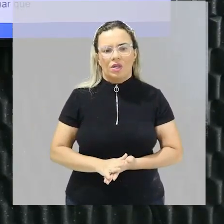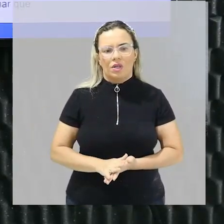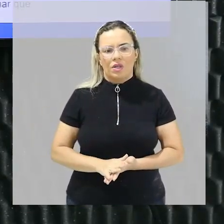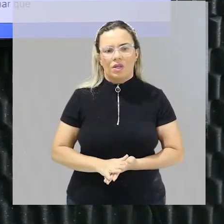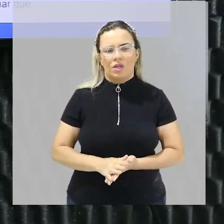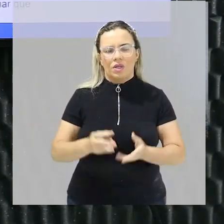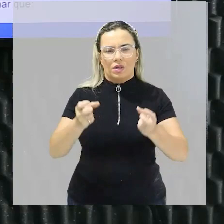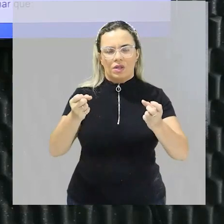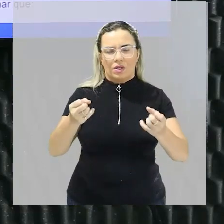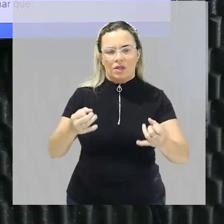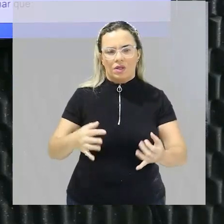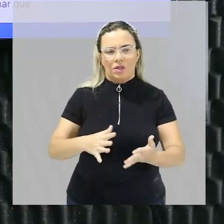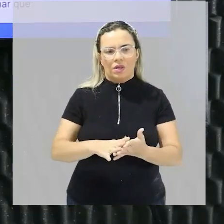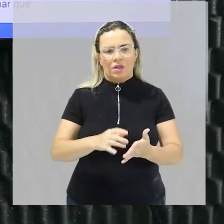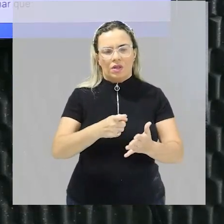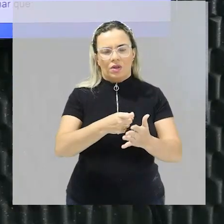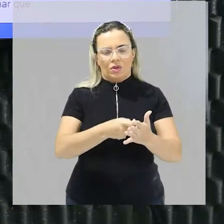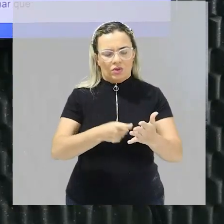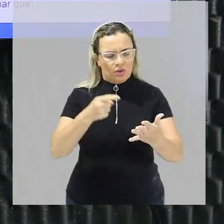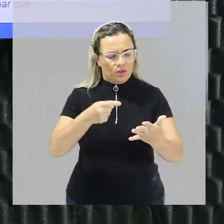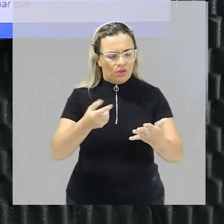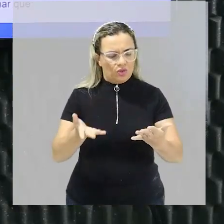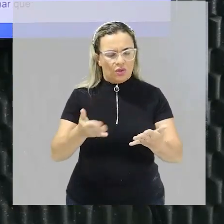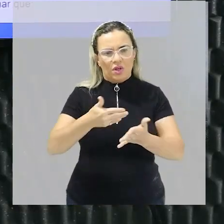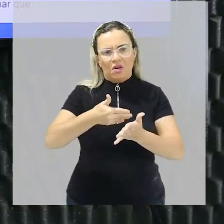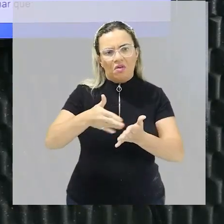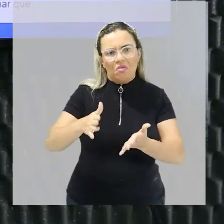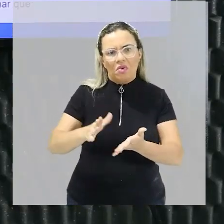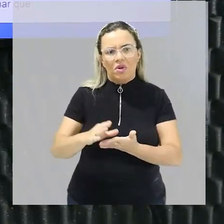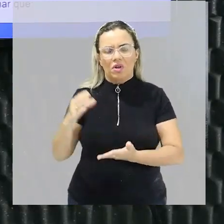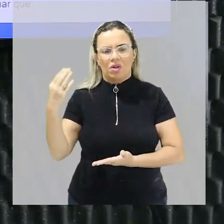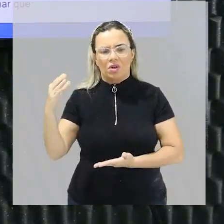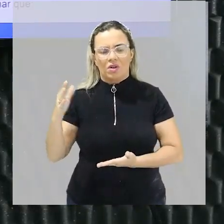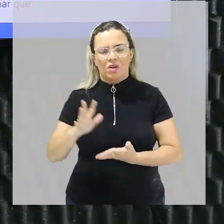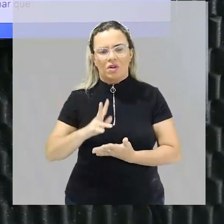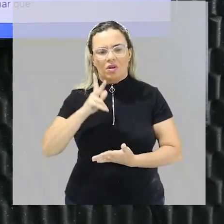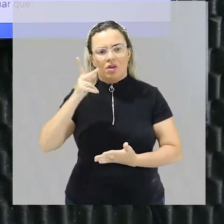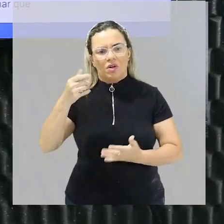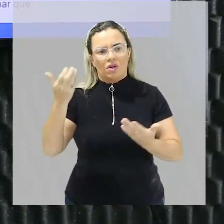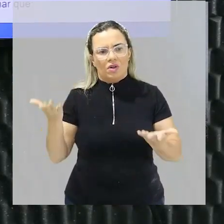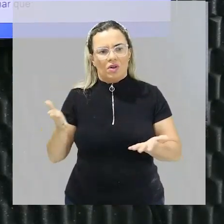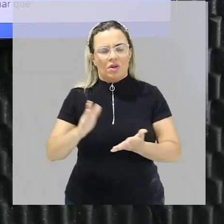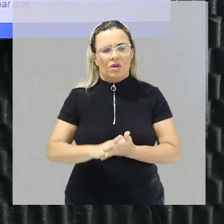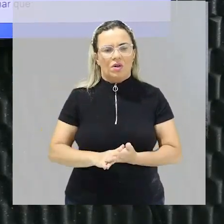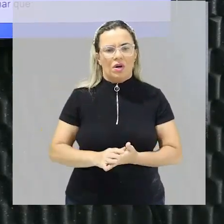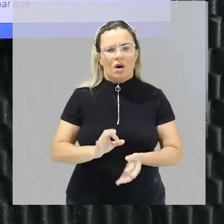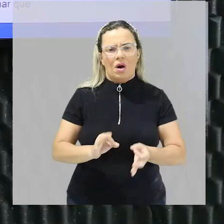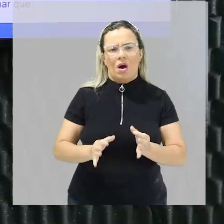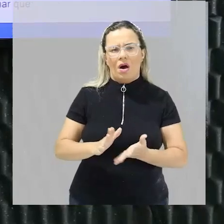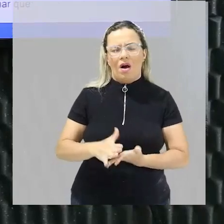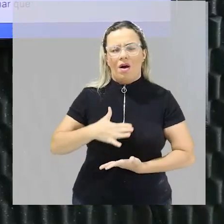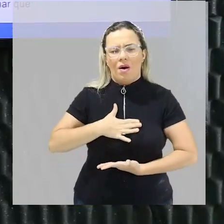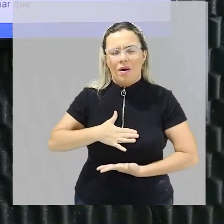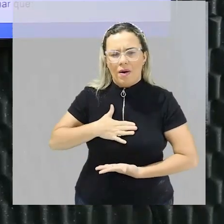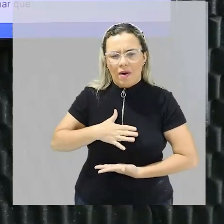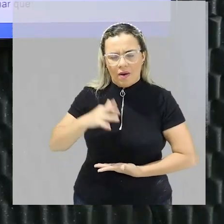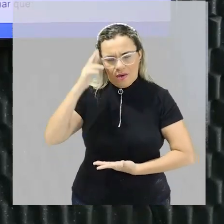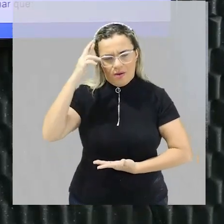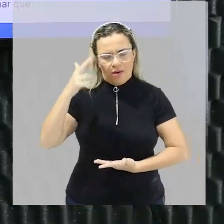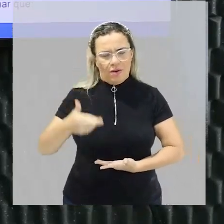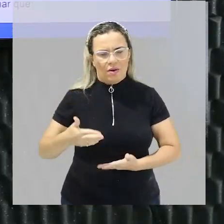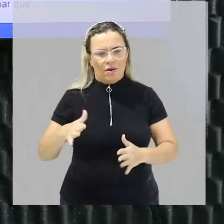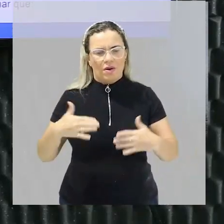tirando essa cientificidade tão forte que é colocada para o juízo de gosto, racionalizando ele